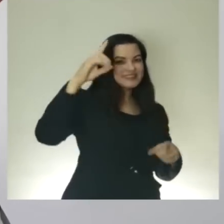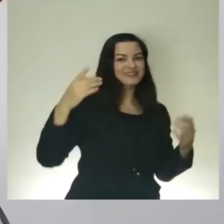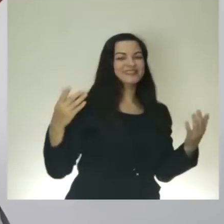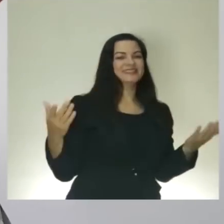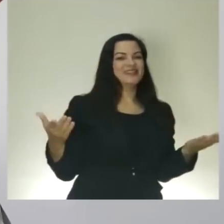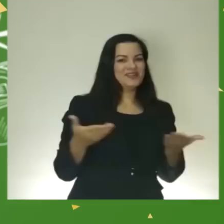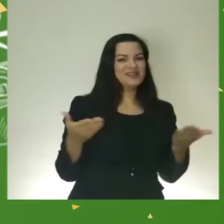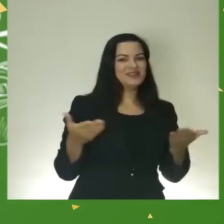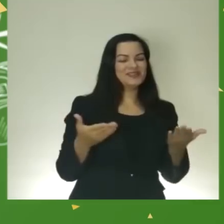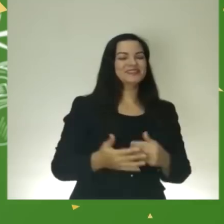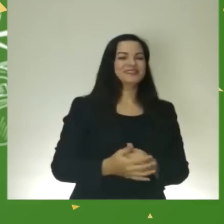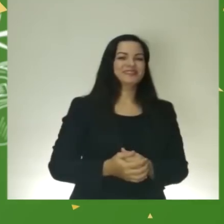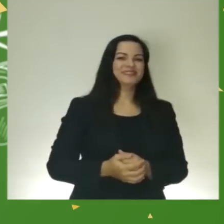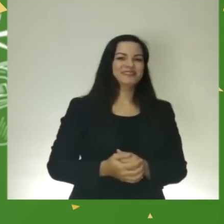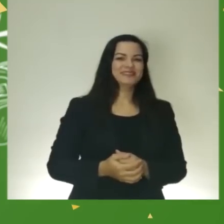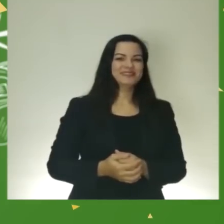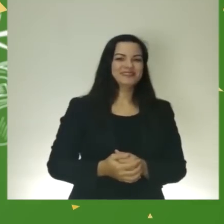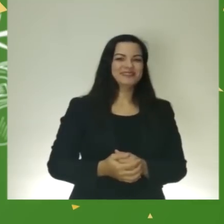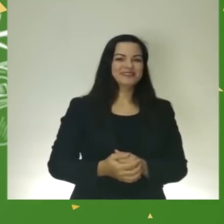vamos embarcar.